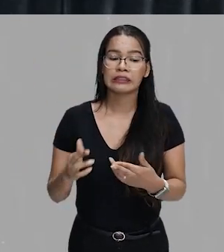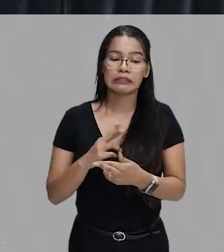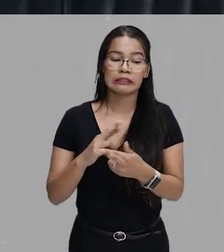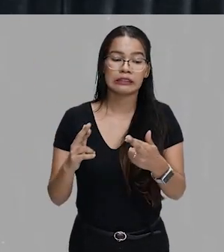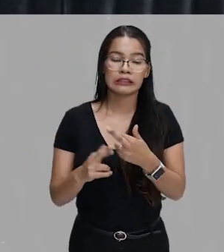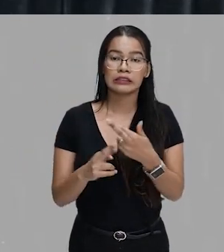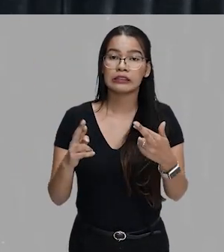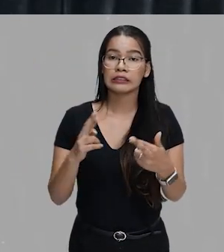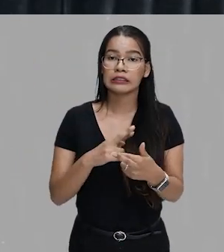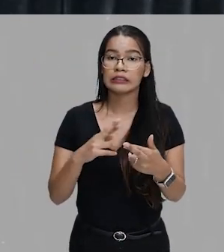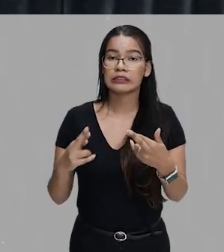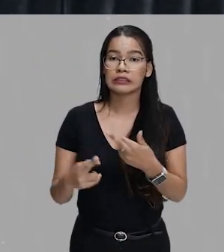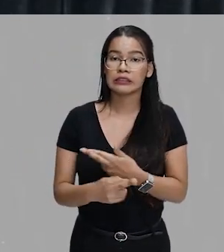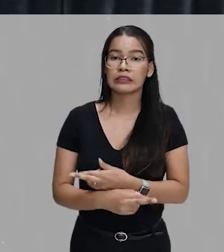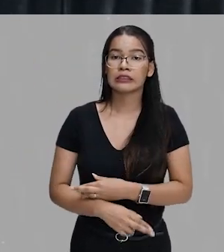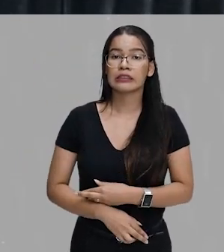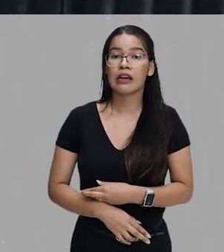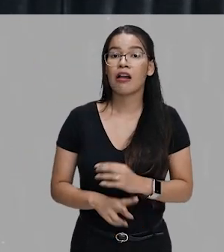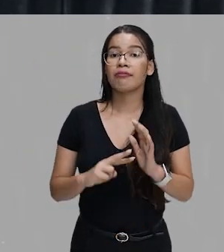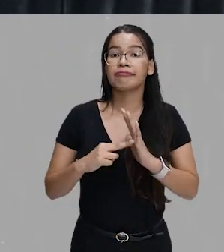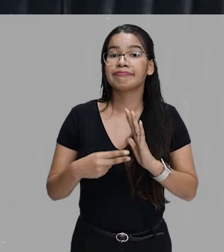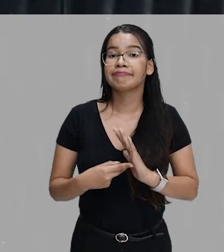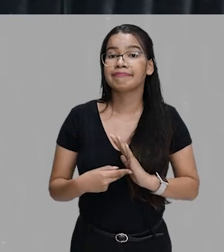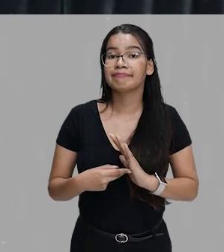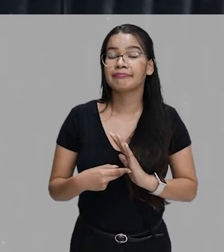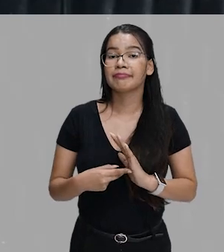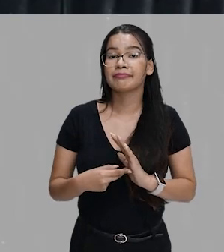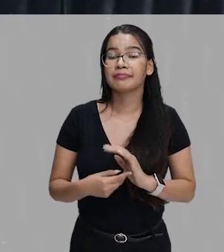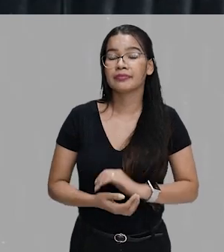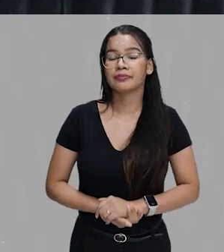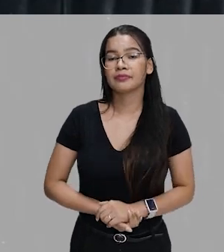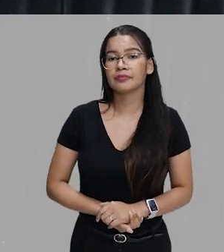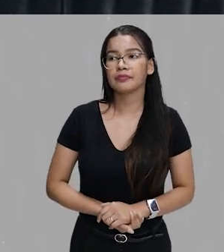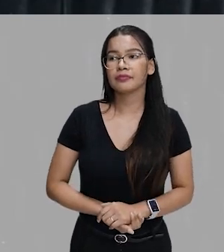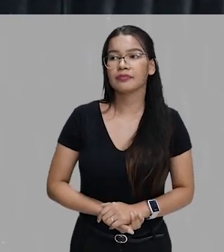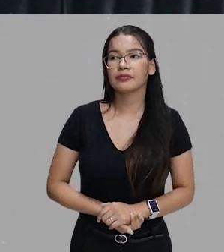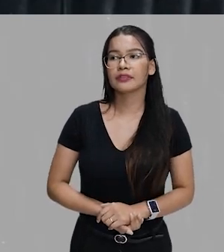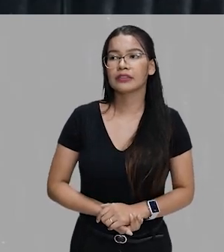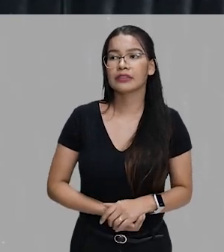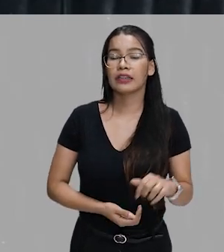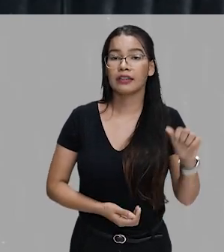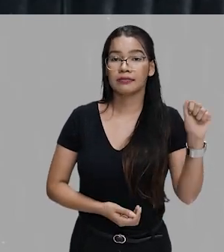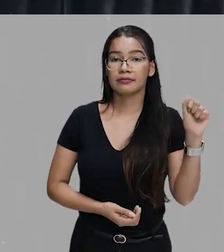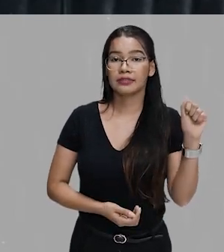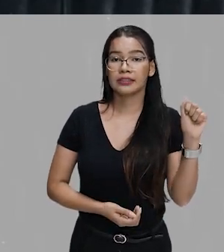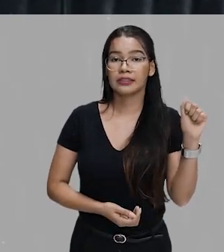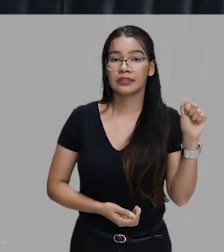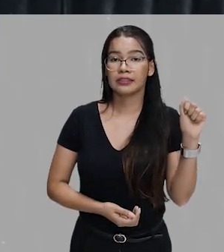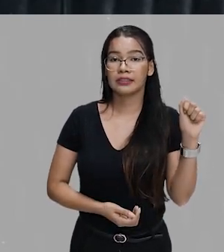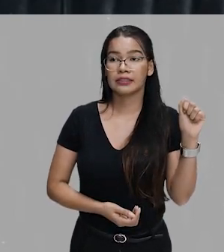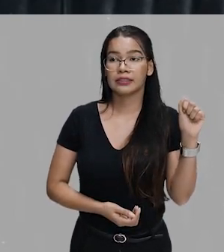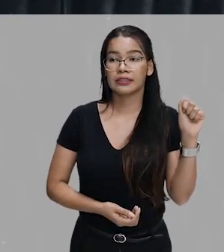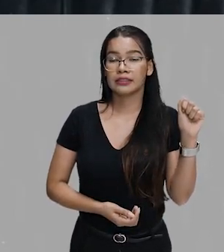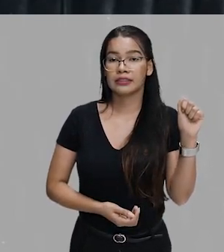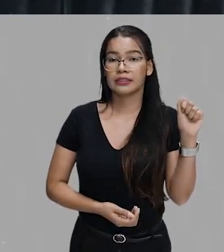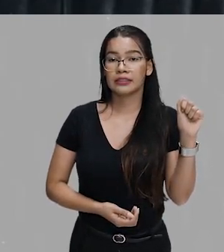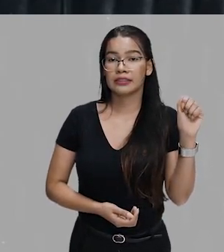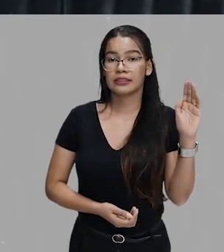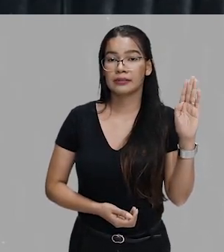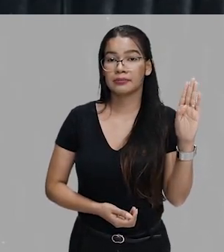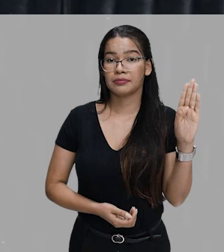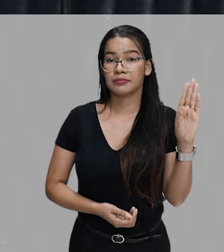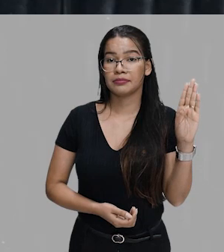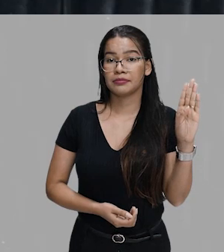relação aí entre as significações, entre o sentido das orações, é alternância? É alternativa? É uma